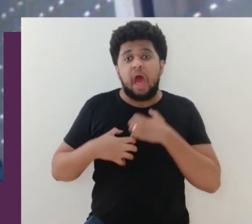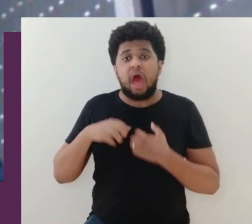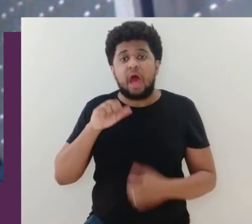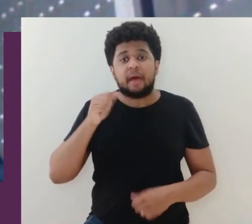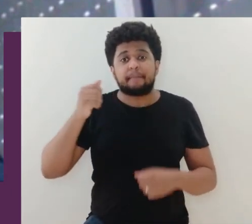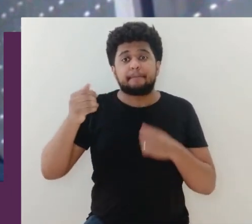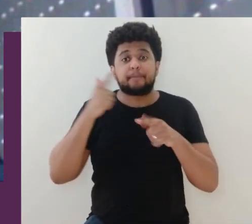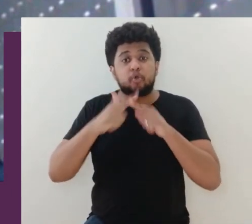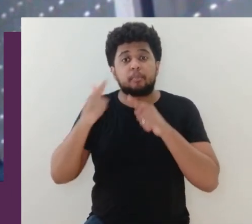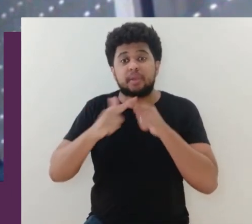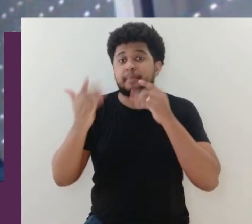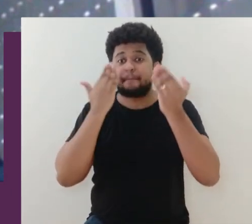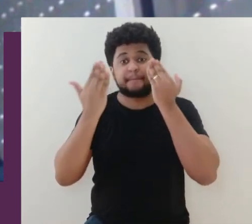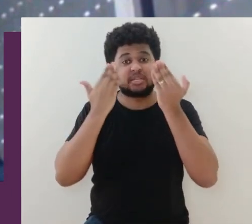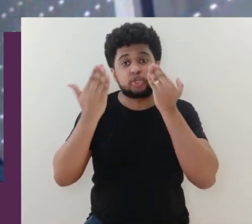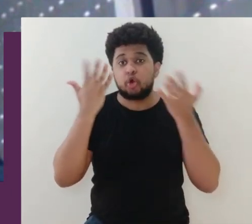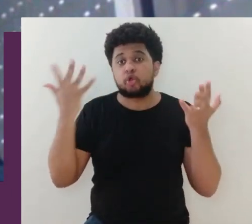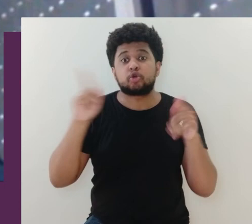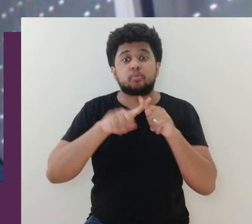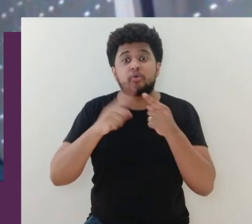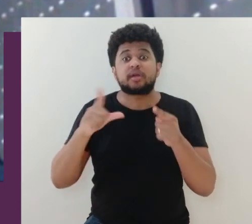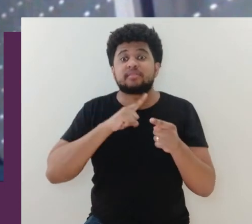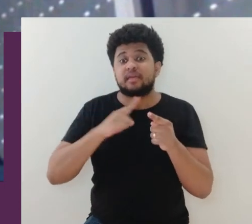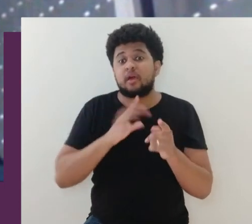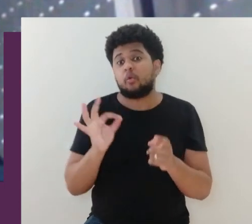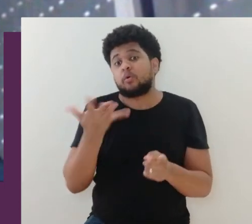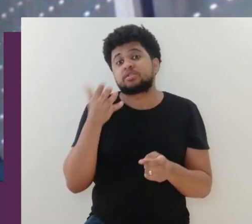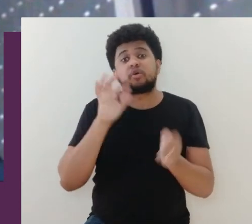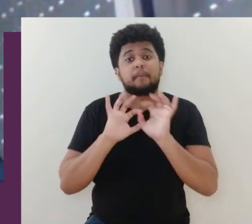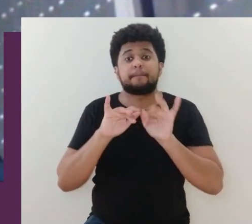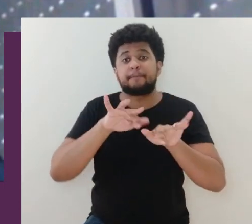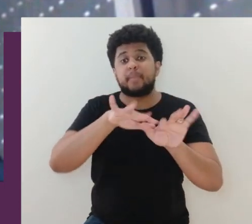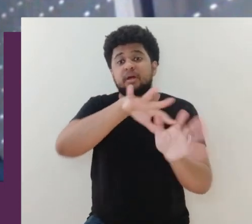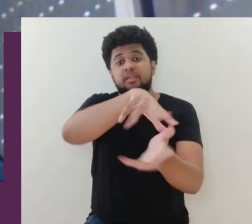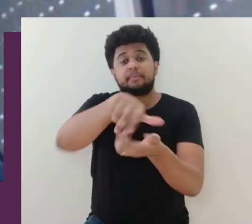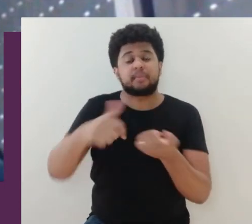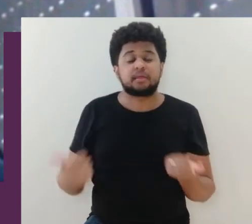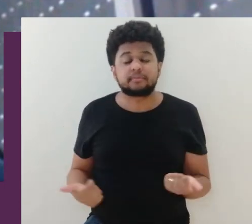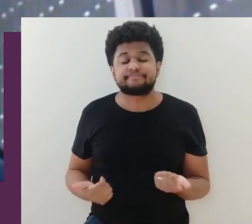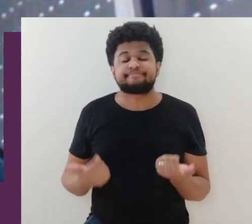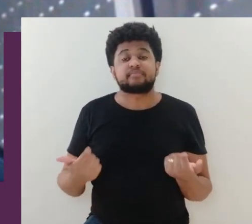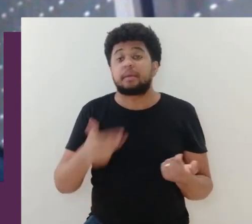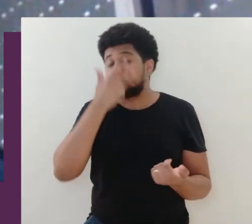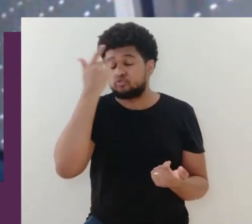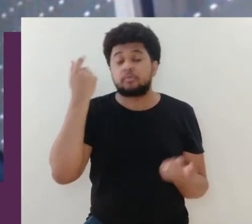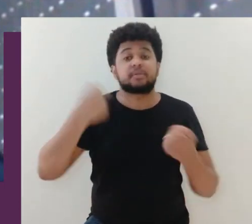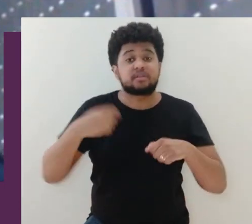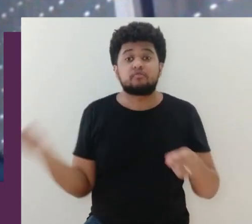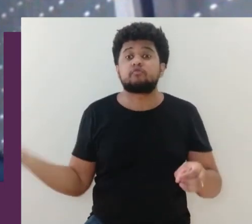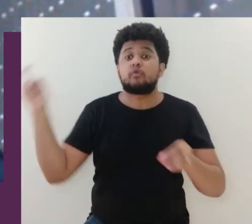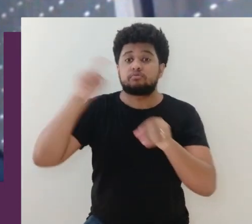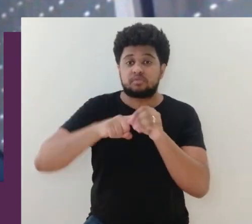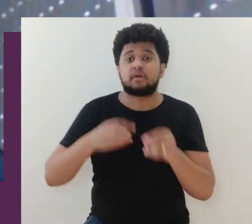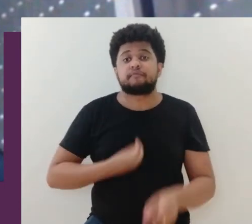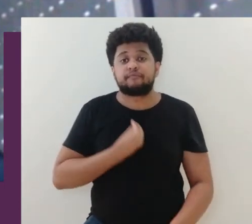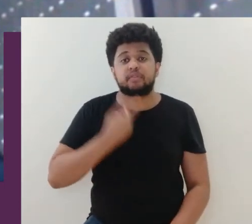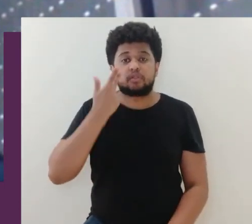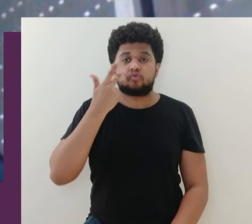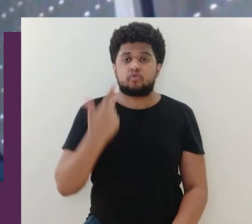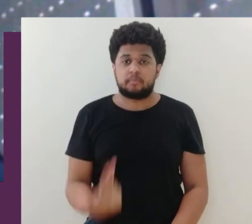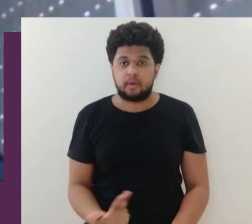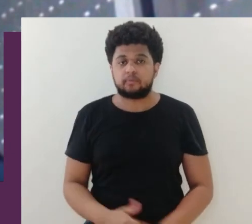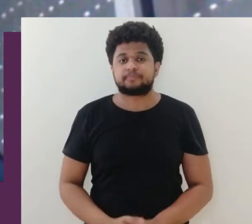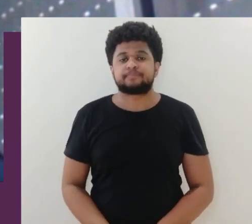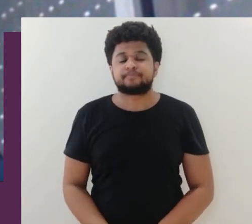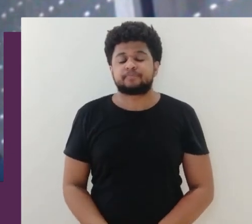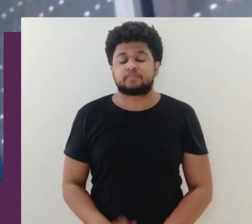crise de ansiedade, passaram a ter outros problemas psicológicos por causa dessa situação. Então, as pessoas precisam voltar